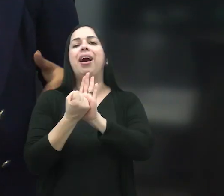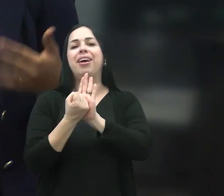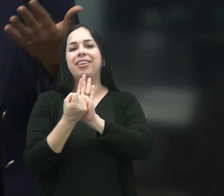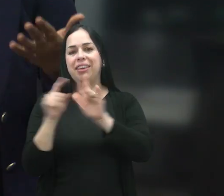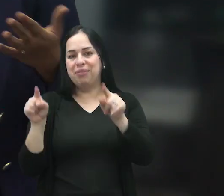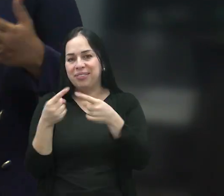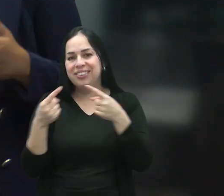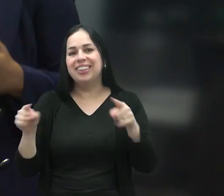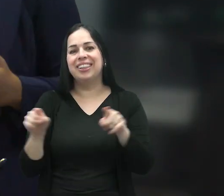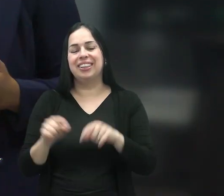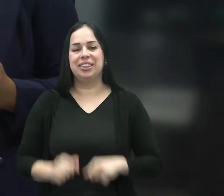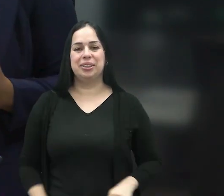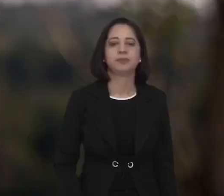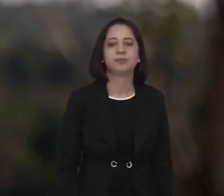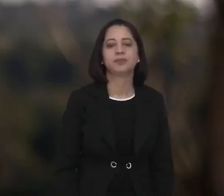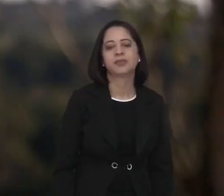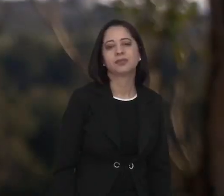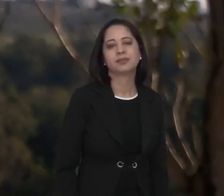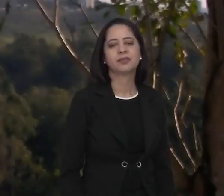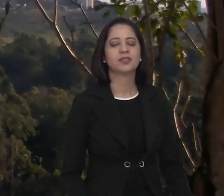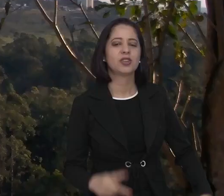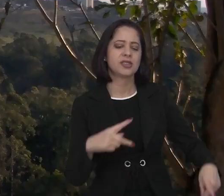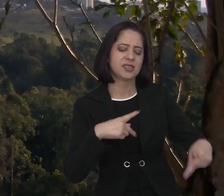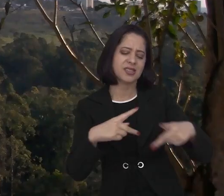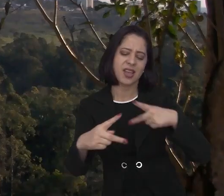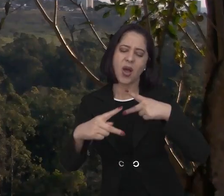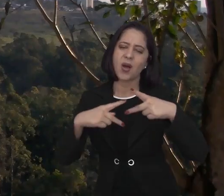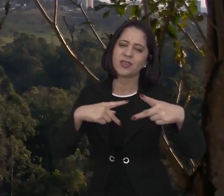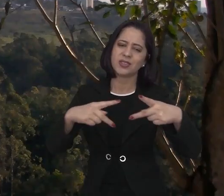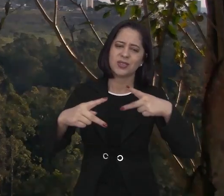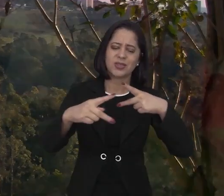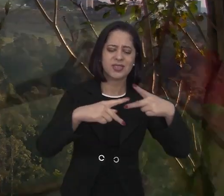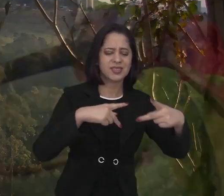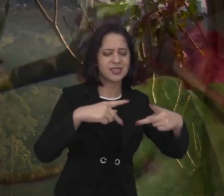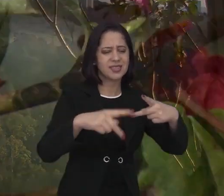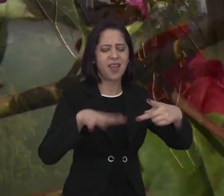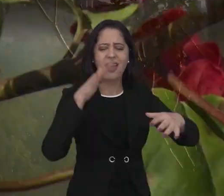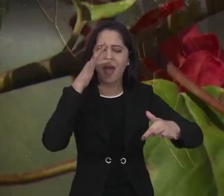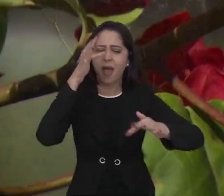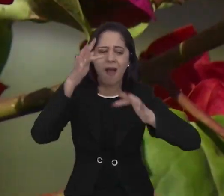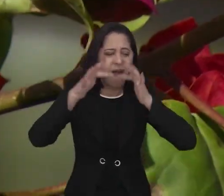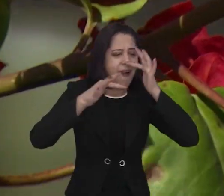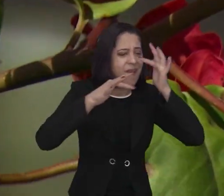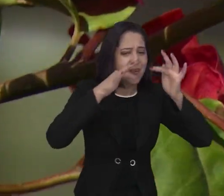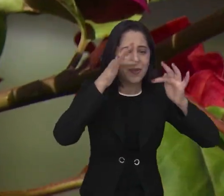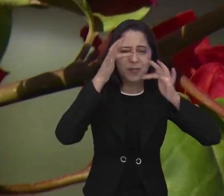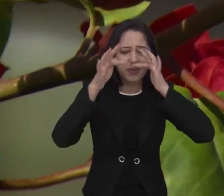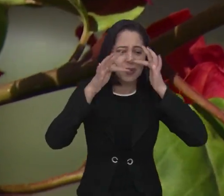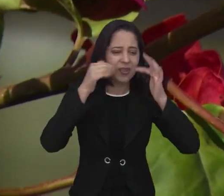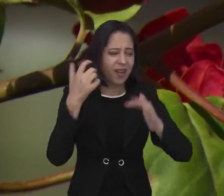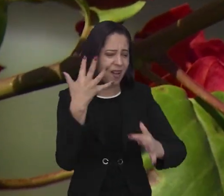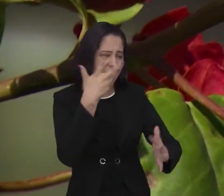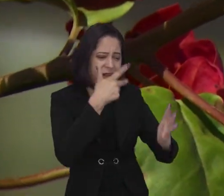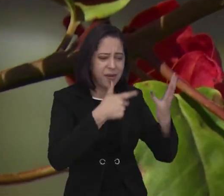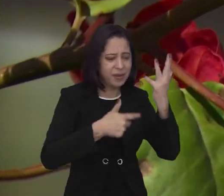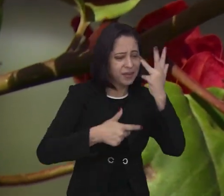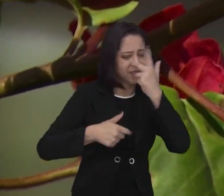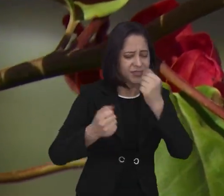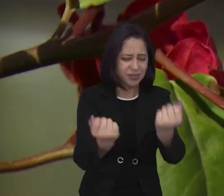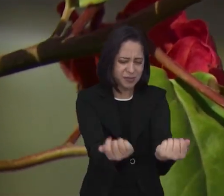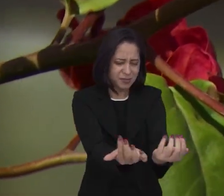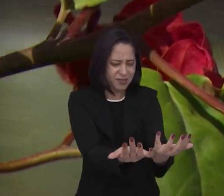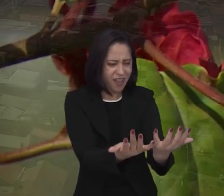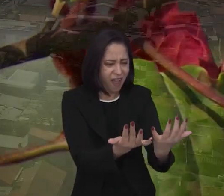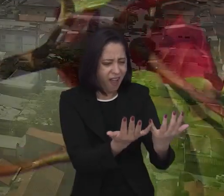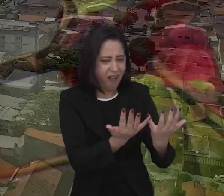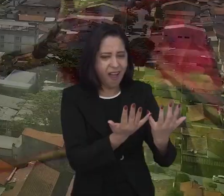da música e da nossa cidade. Meu São José dos Campos